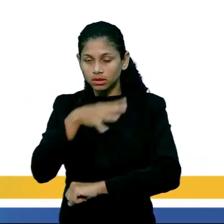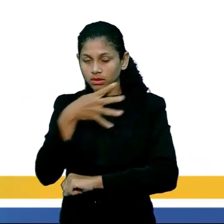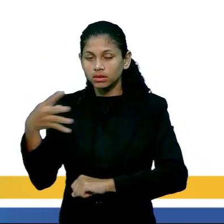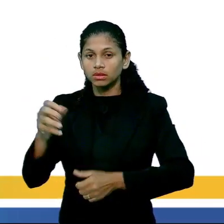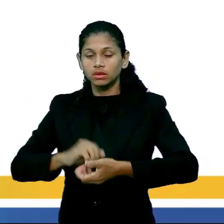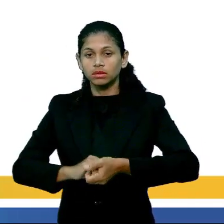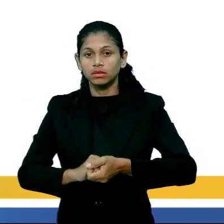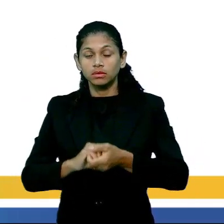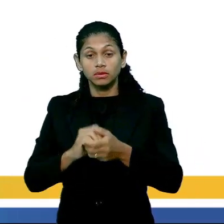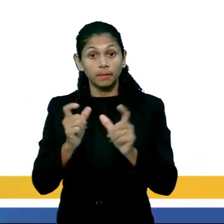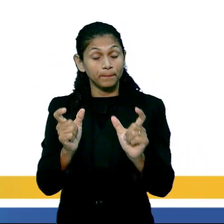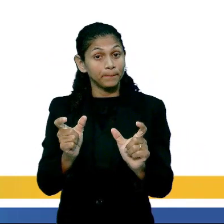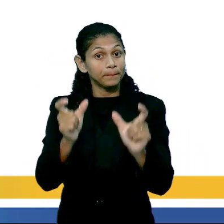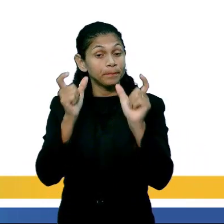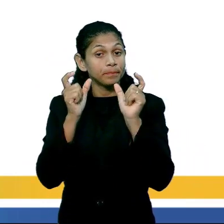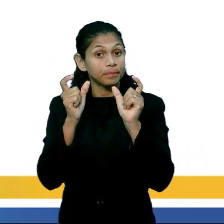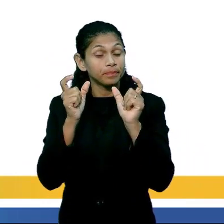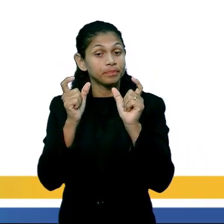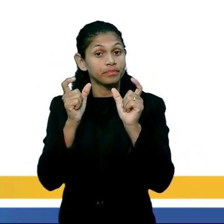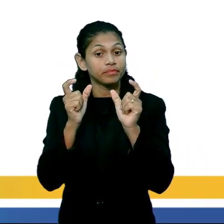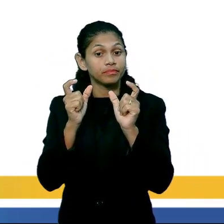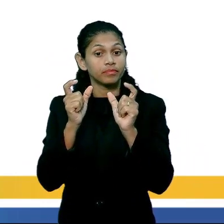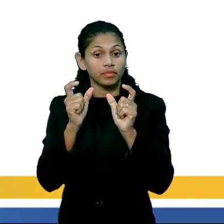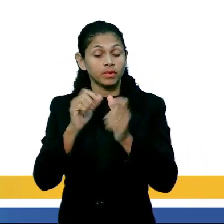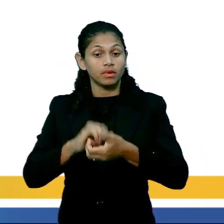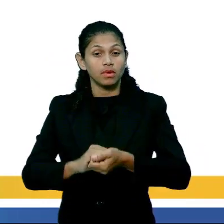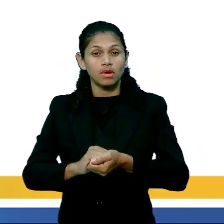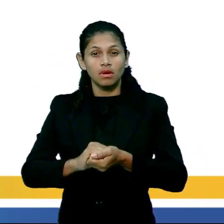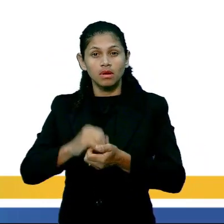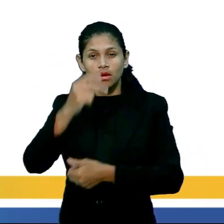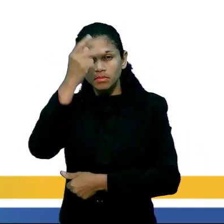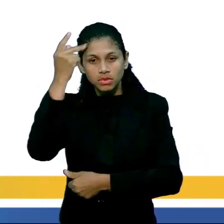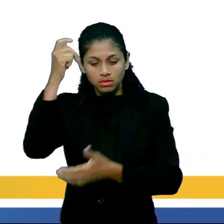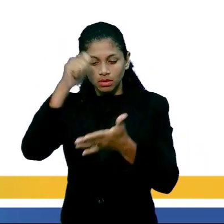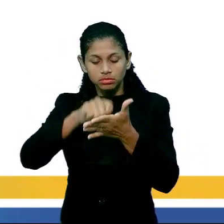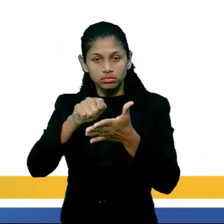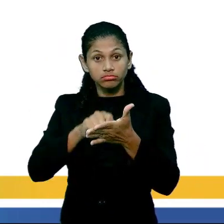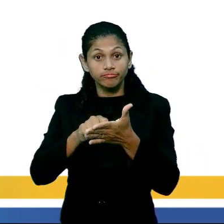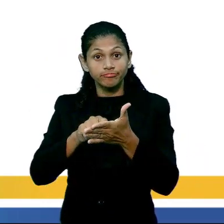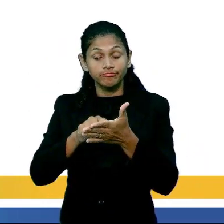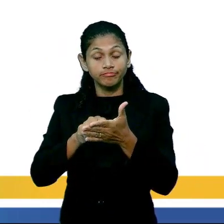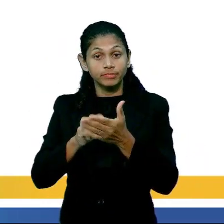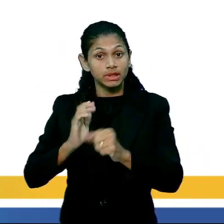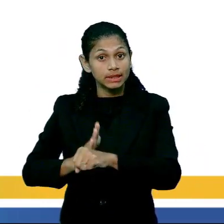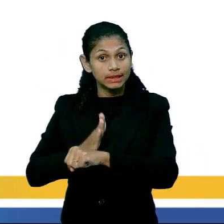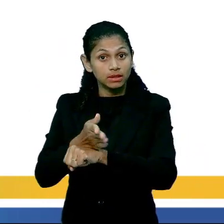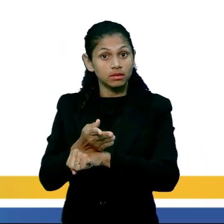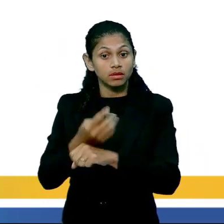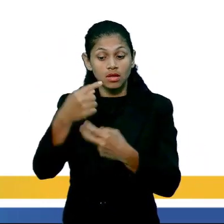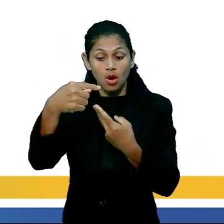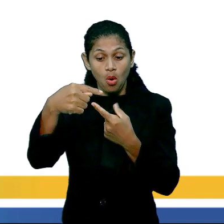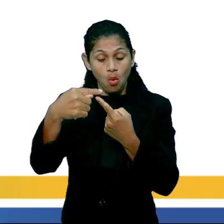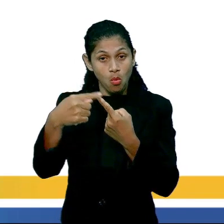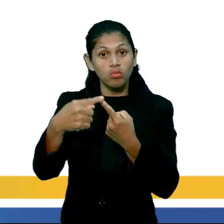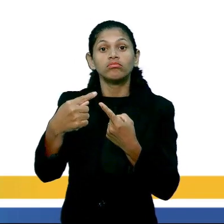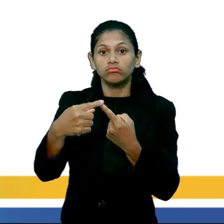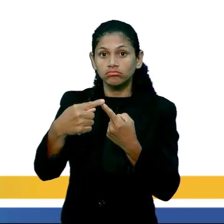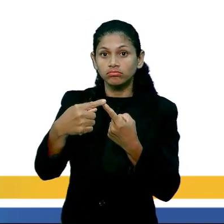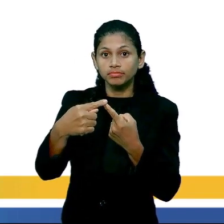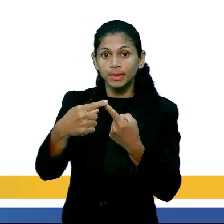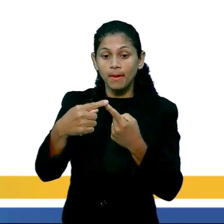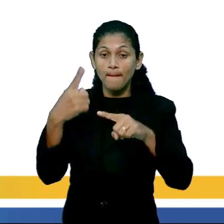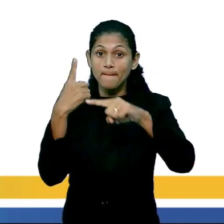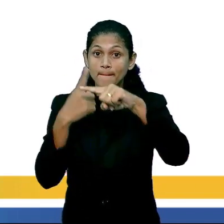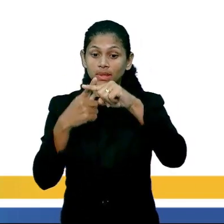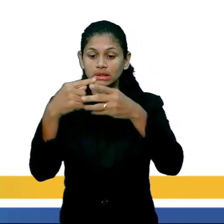vocês vão perceber que o assessorista ele entra é ele e mais três pessoas certo até